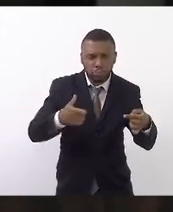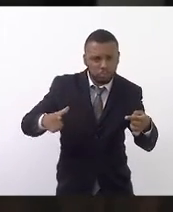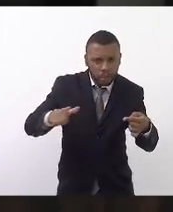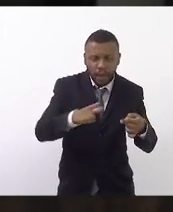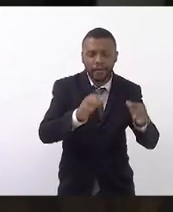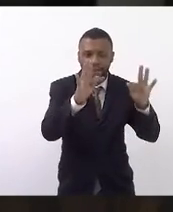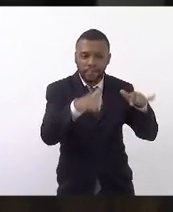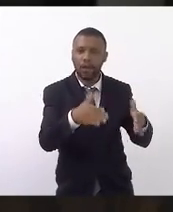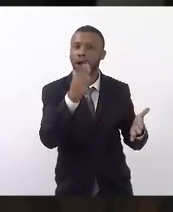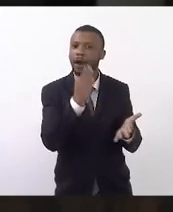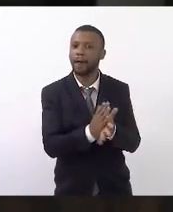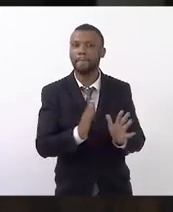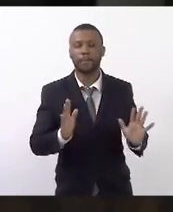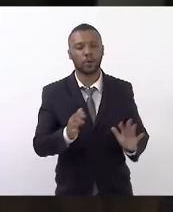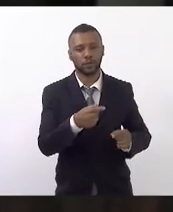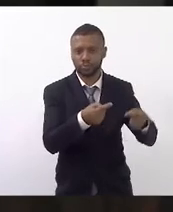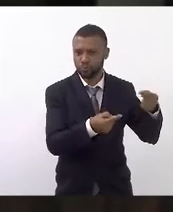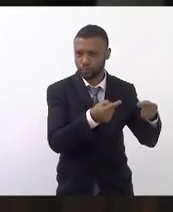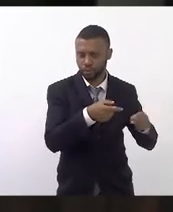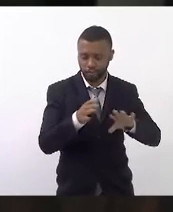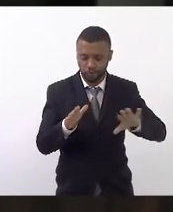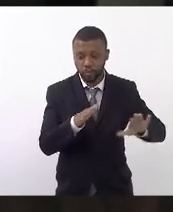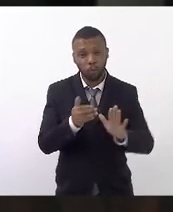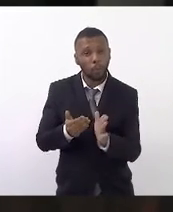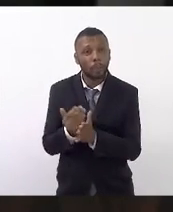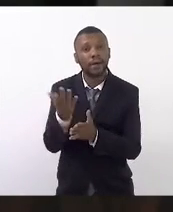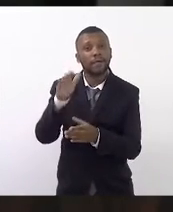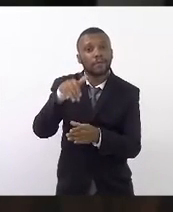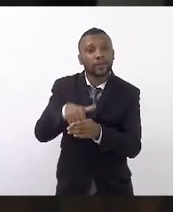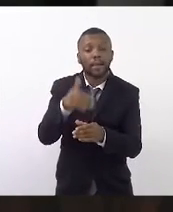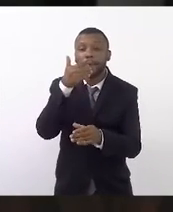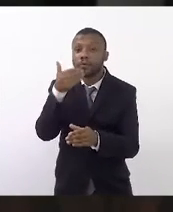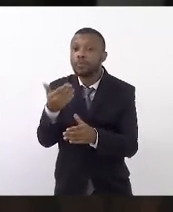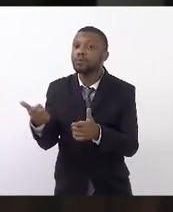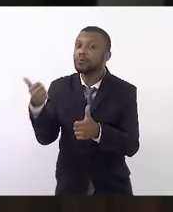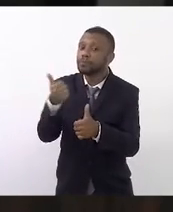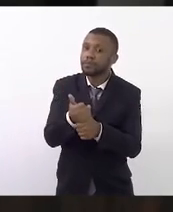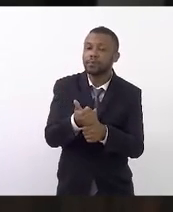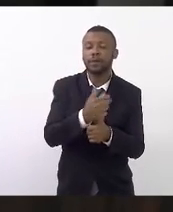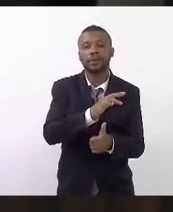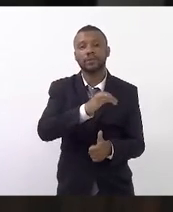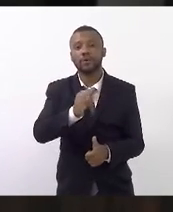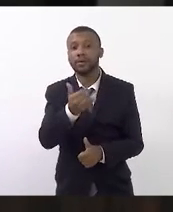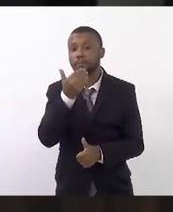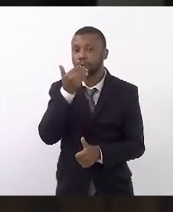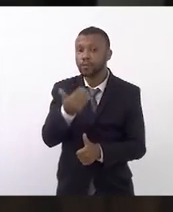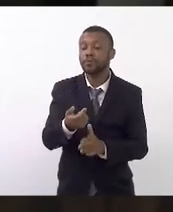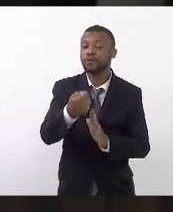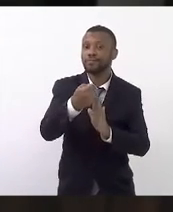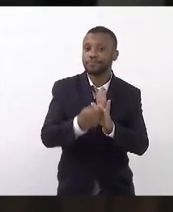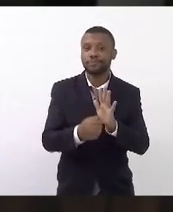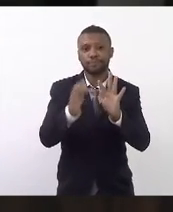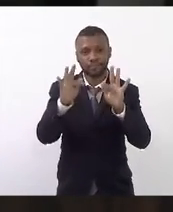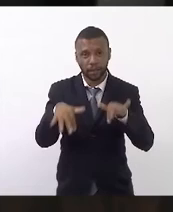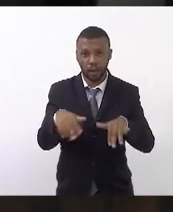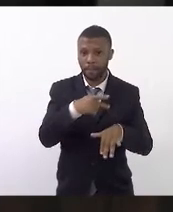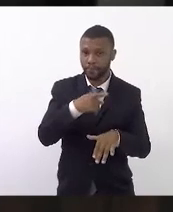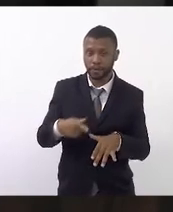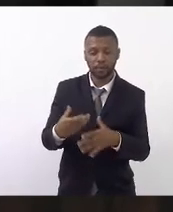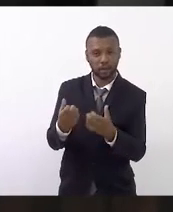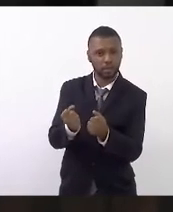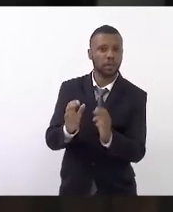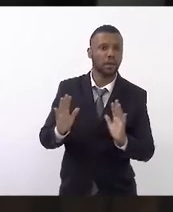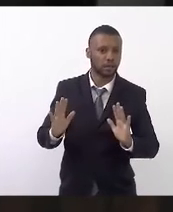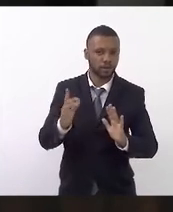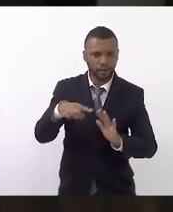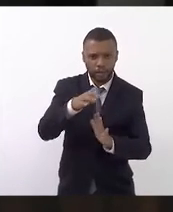encerrada a discussão. Em votação, substitutivo da CCJ conforme a final de redação que a presidência defere. Senhores que